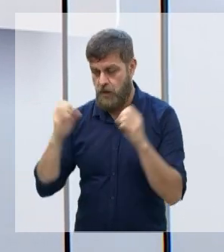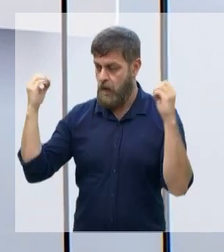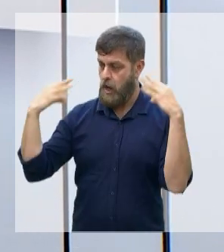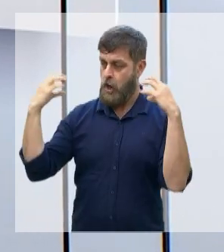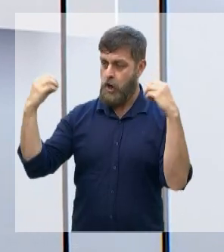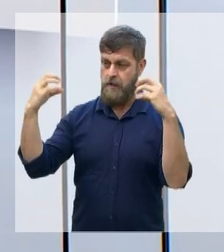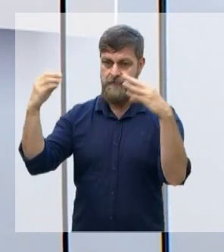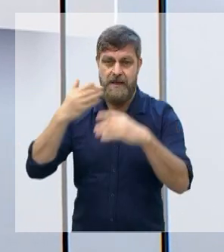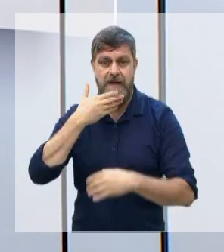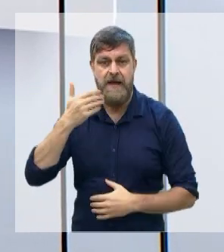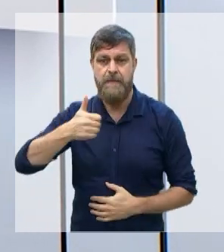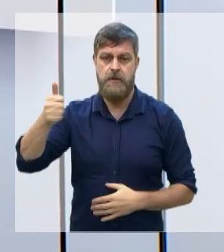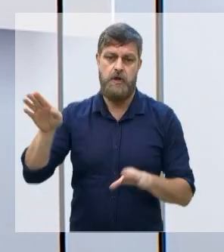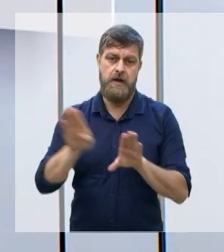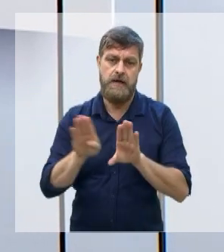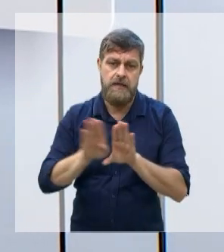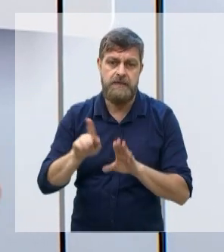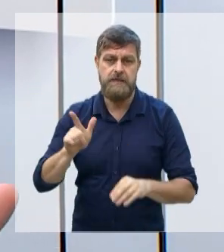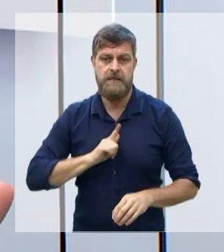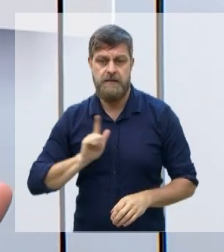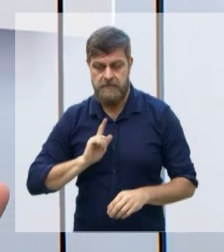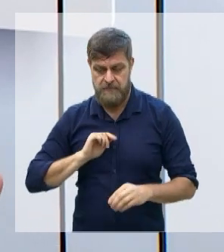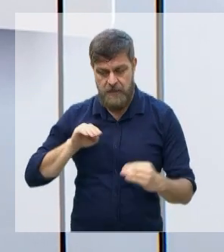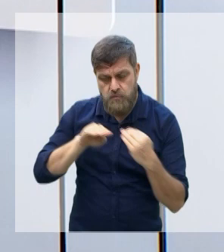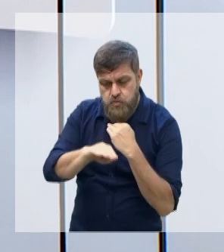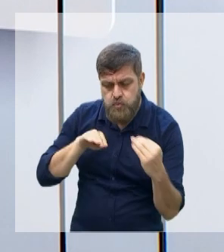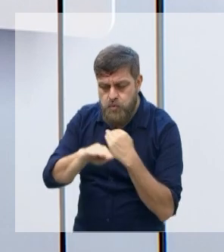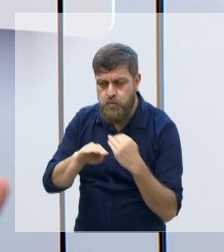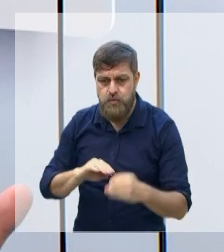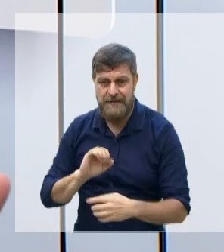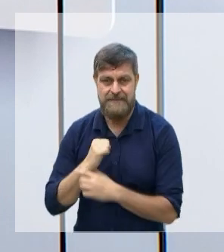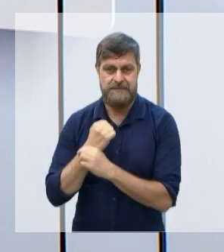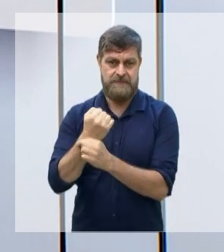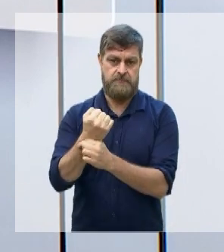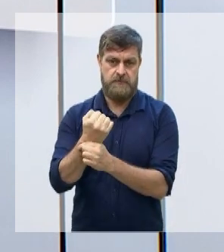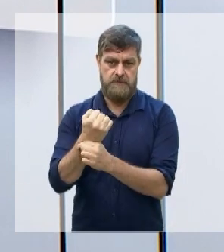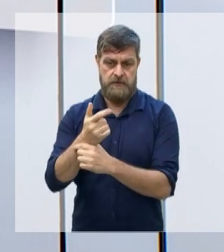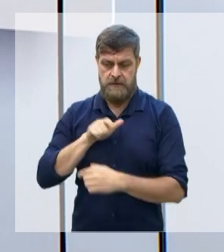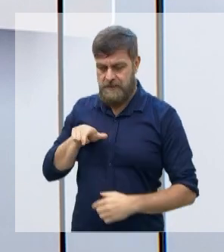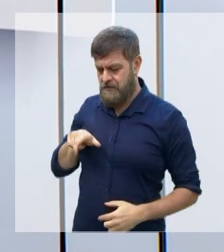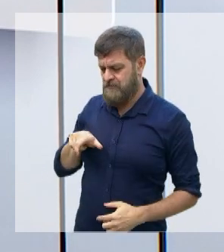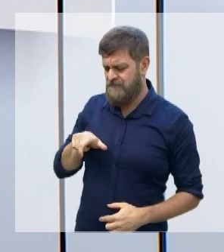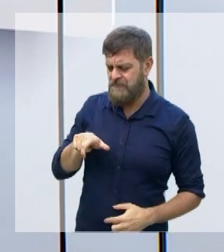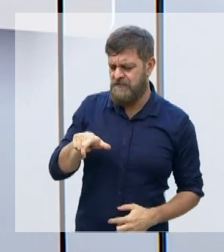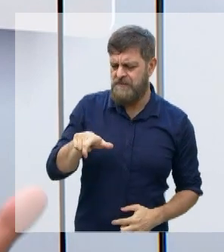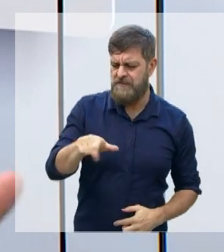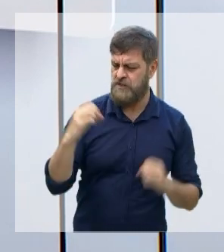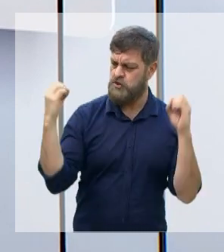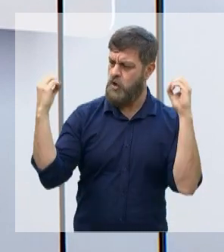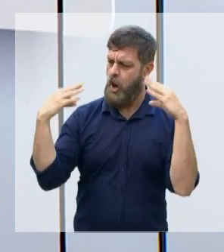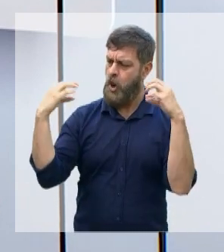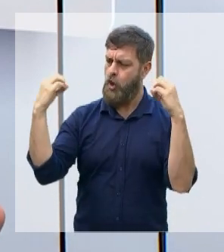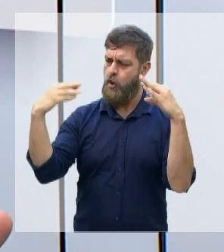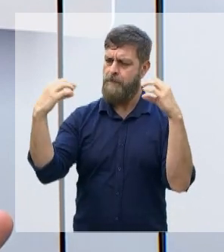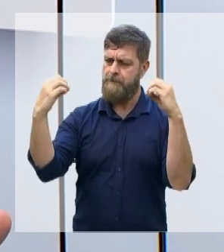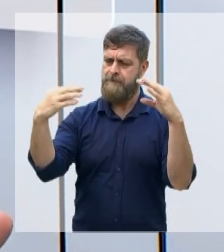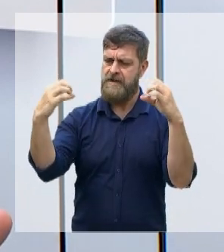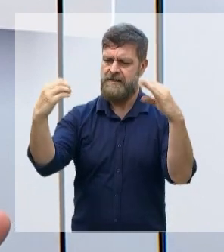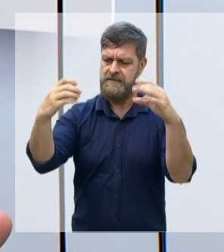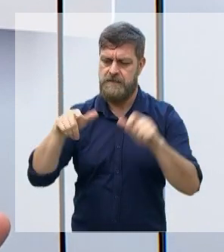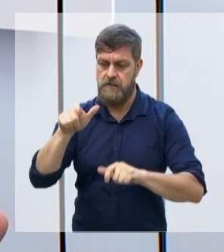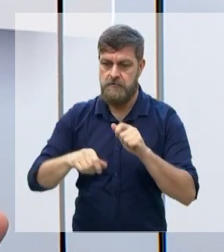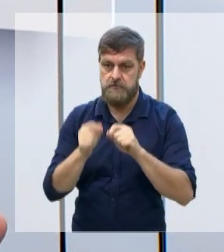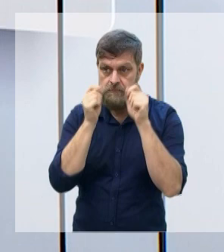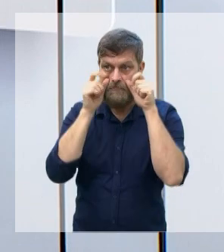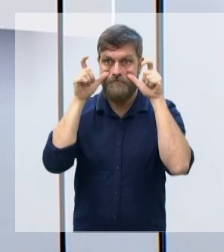melhora também a identificação e segurança no trânsito tem um trecho e todo o eliminado você melhora a atenção das pessoas